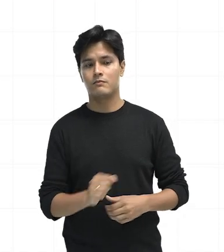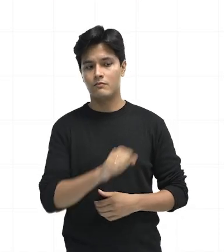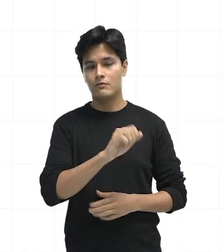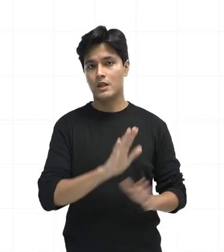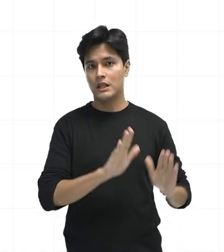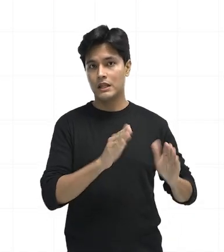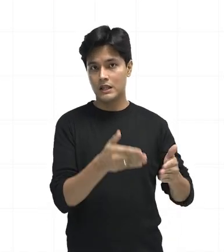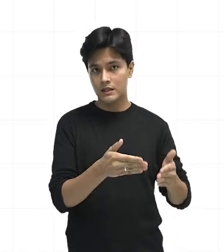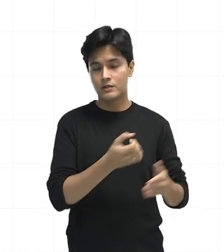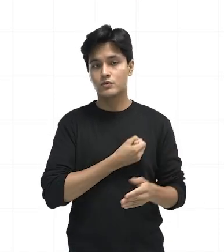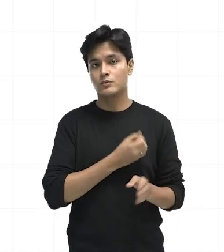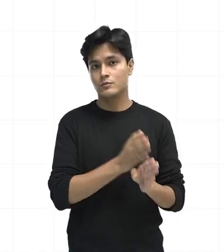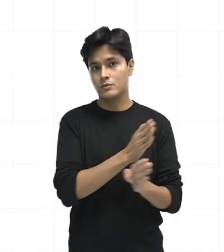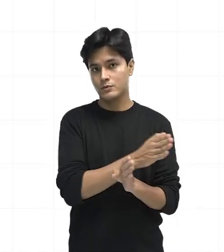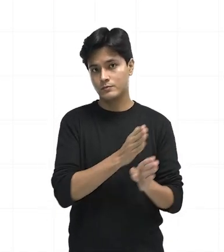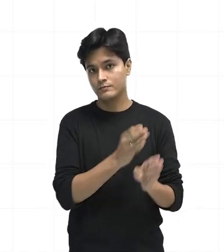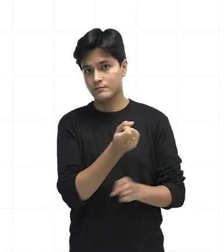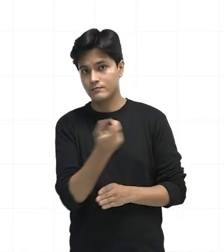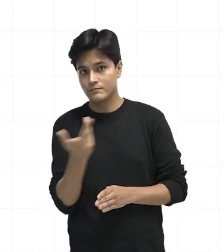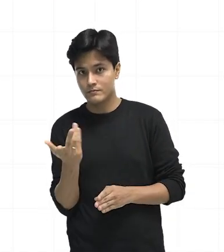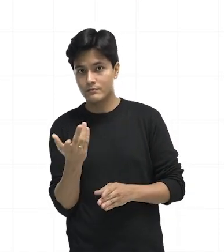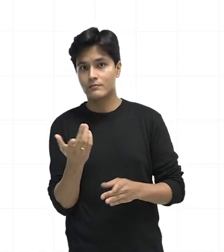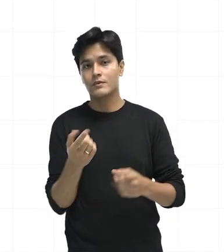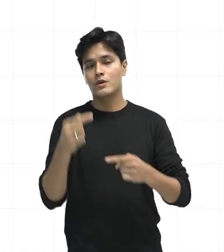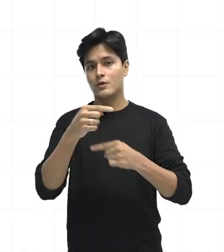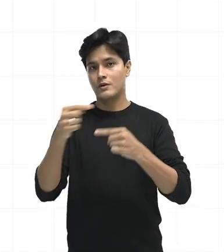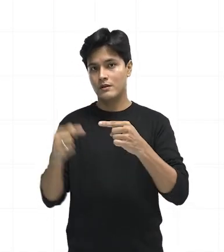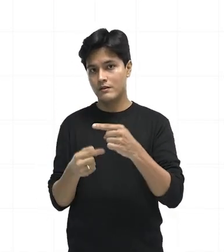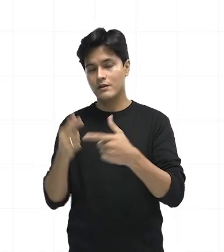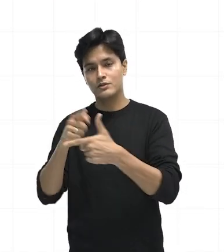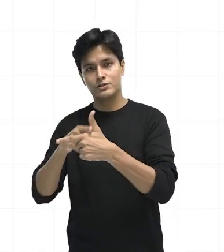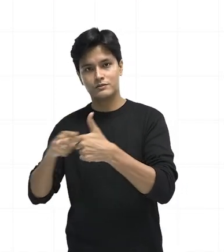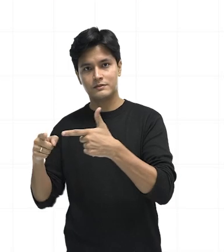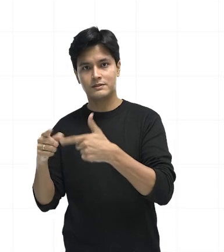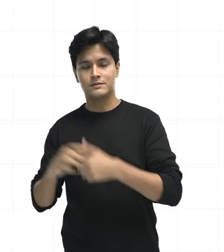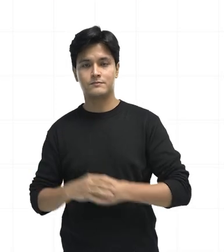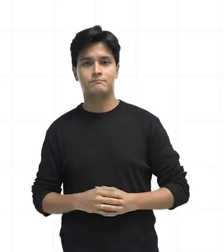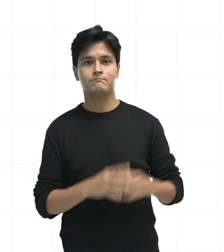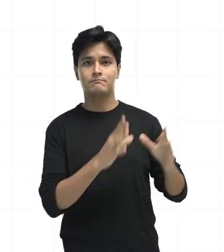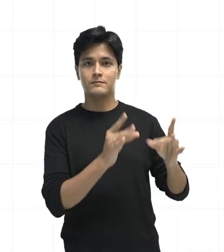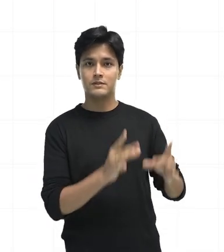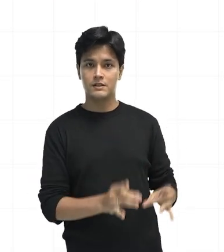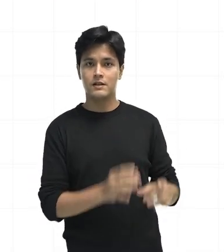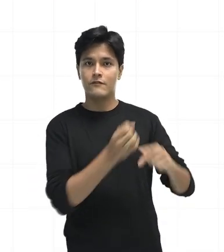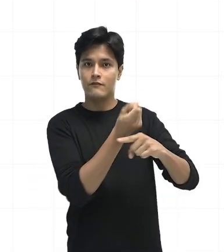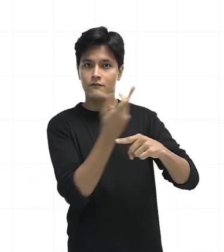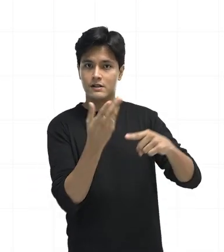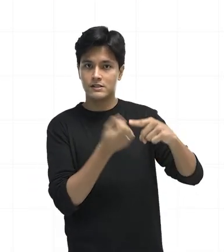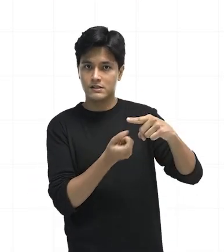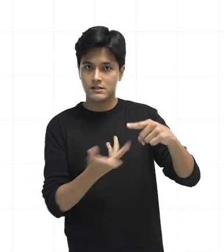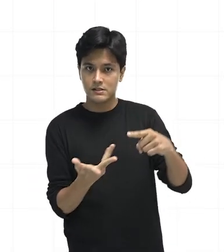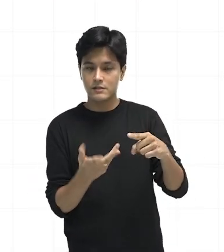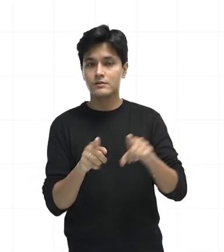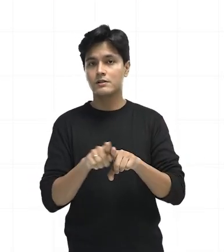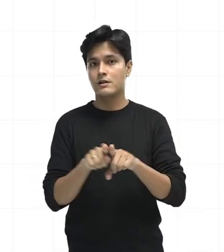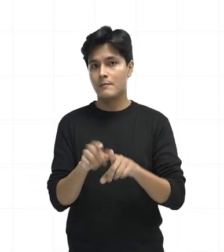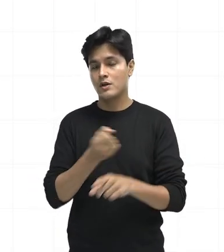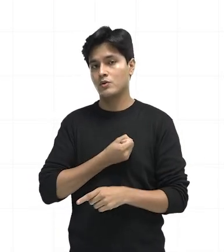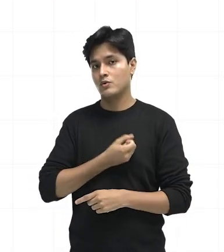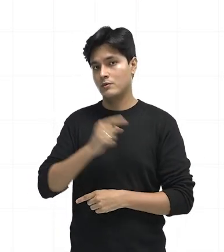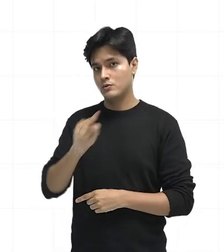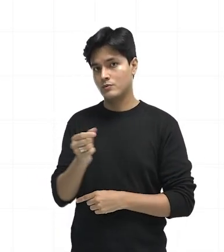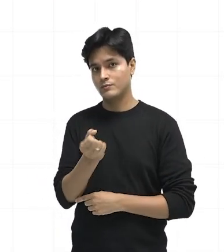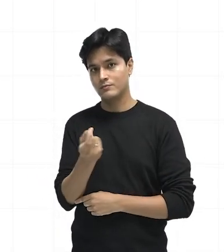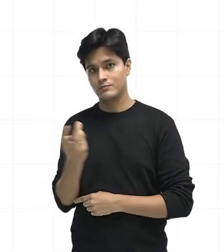inteiros, resultado da divisão, razão e operador. O detalhamento, fração e número decimal